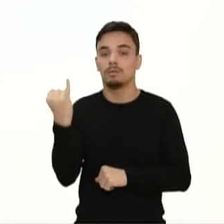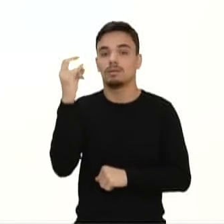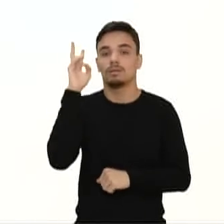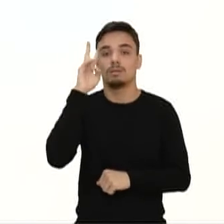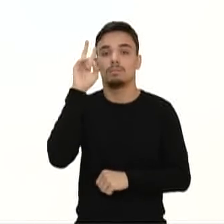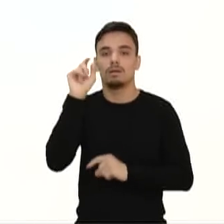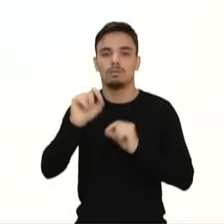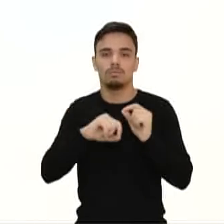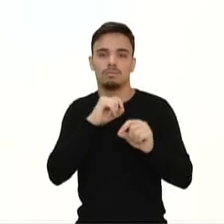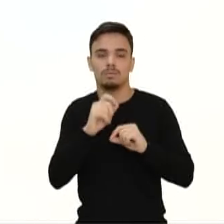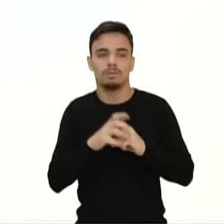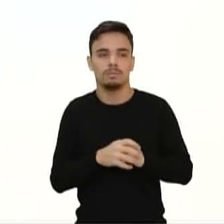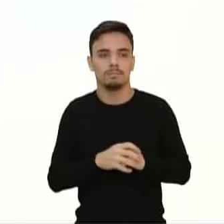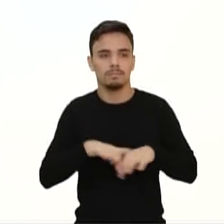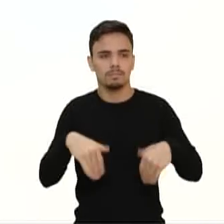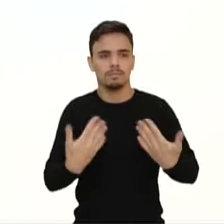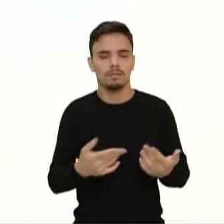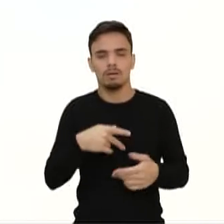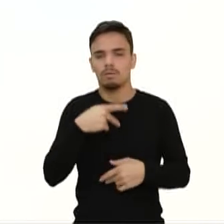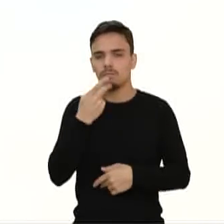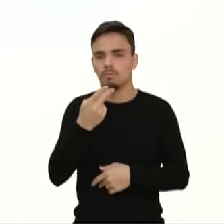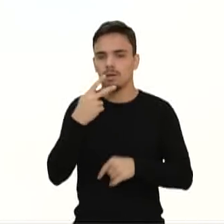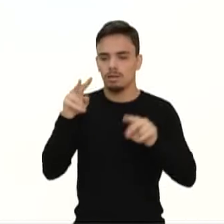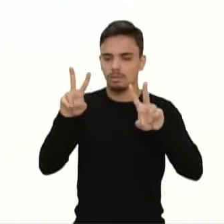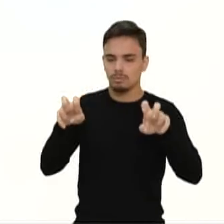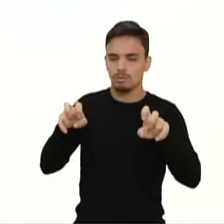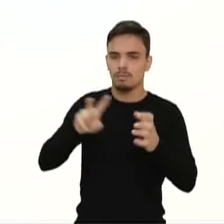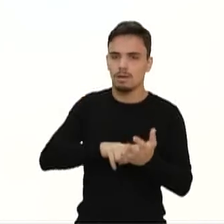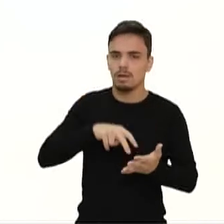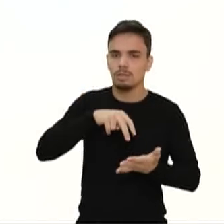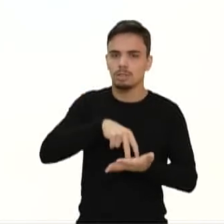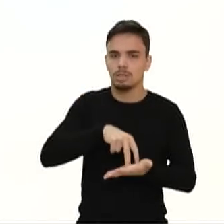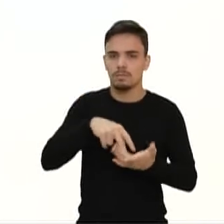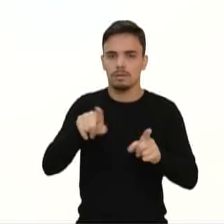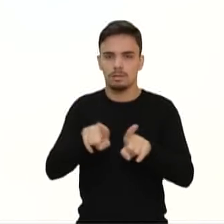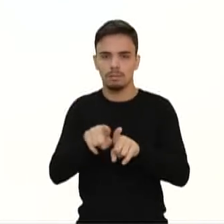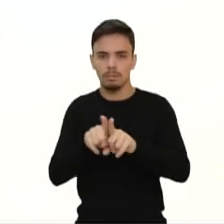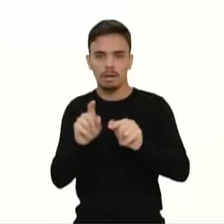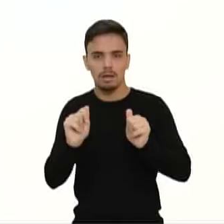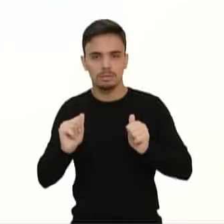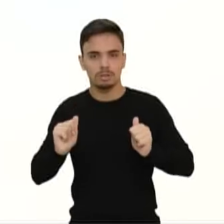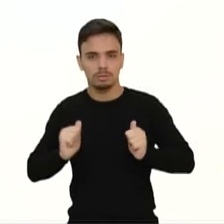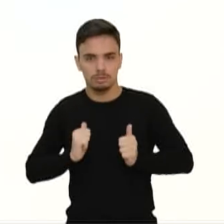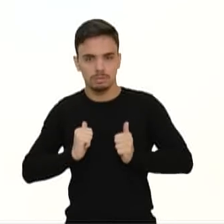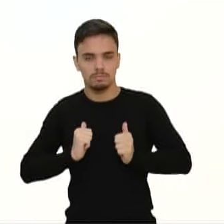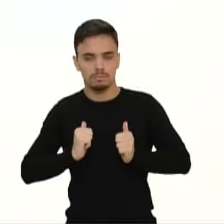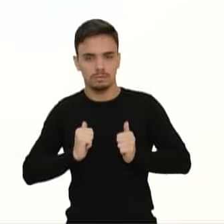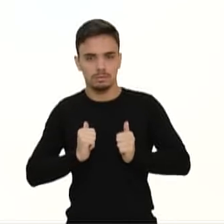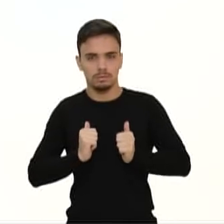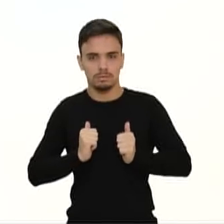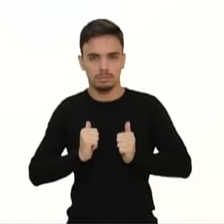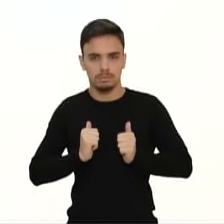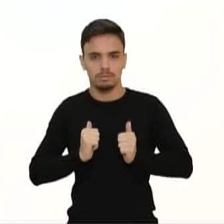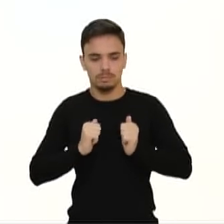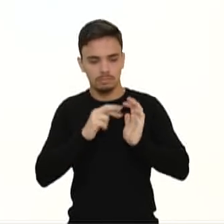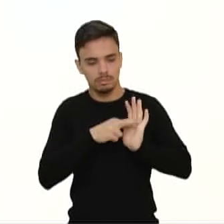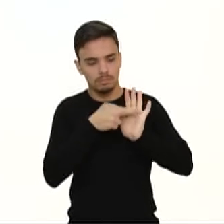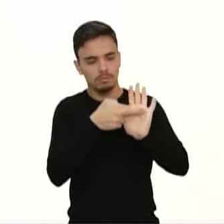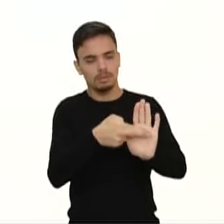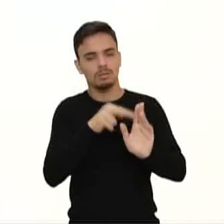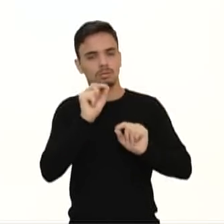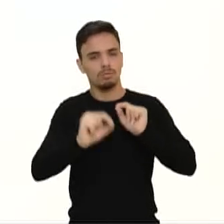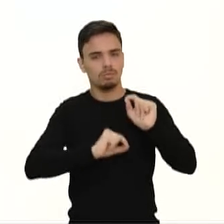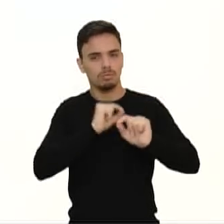lembrar, então, quando falamos em voz ativa e voz passiva, estamos nos referindo